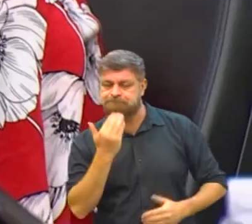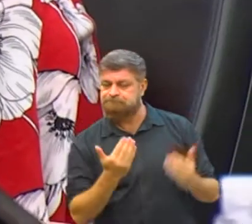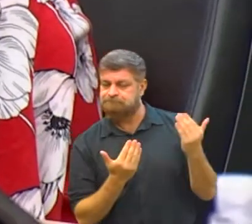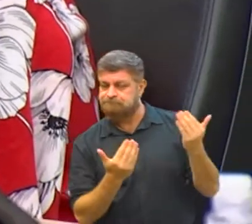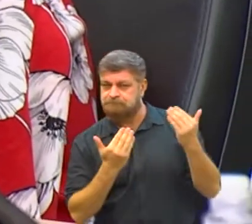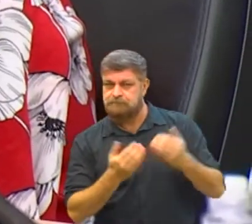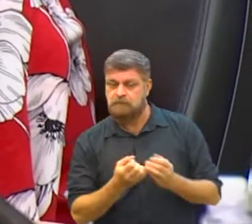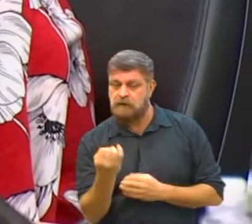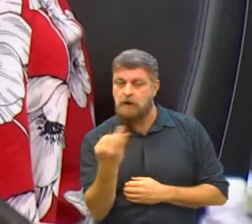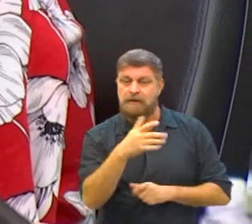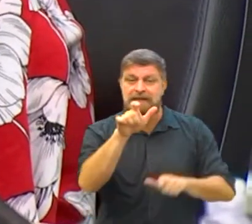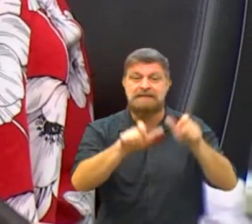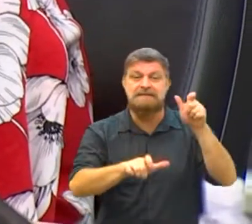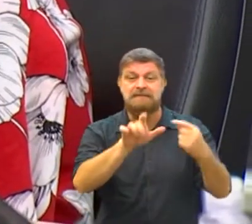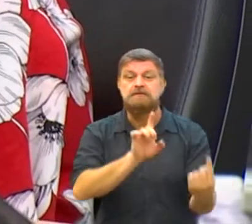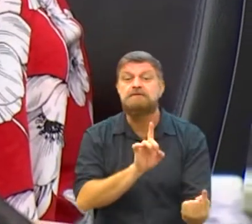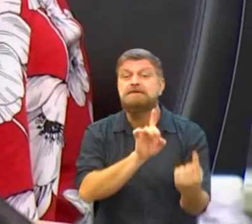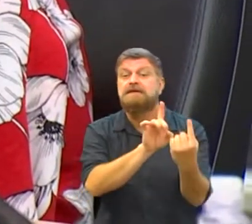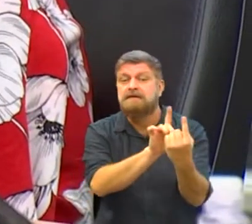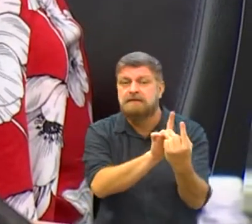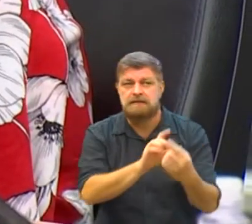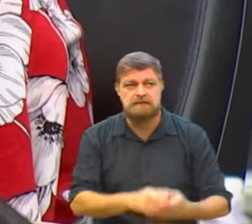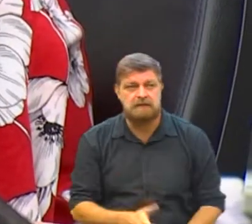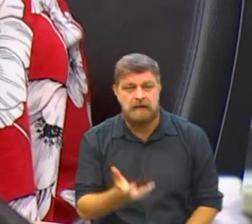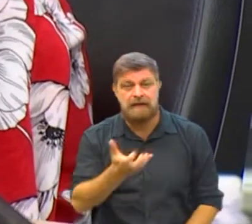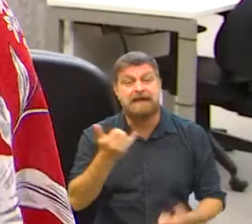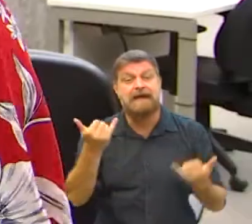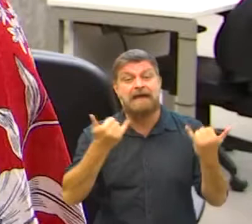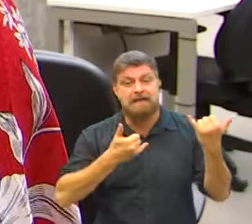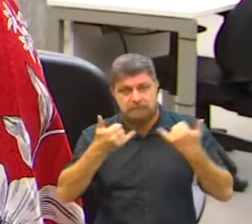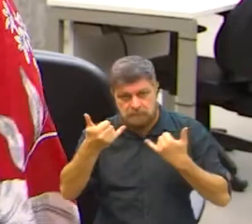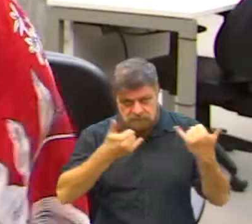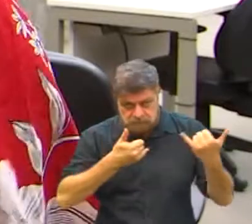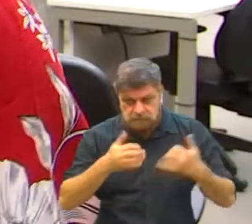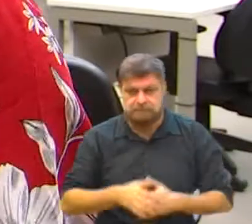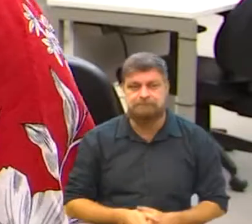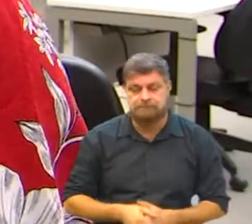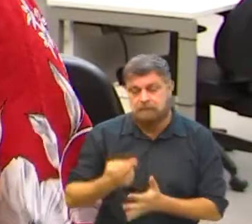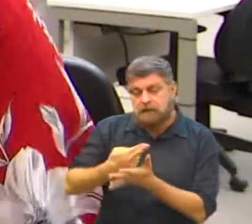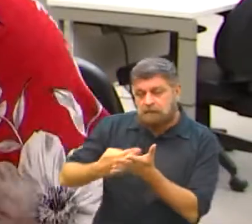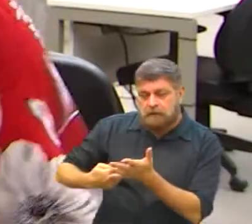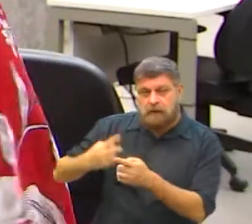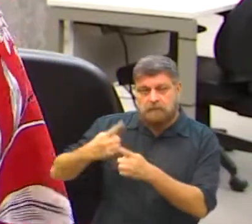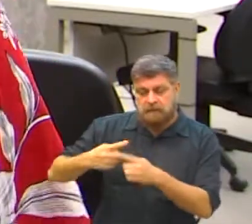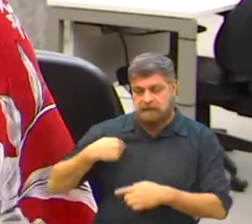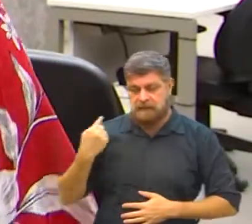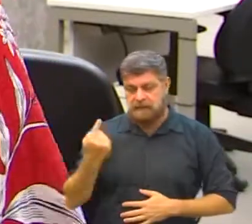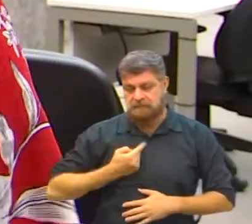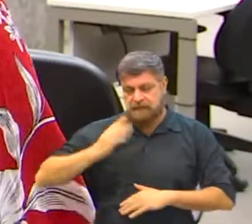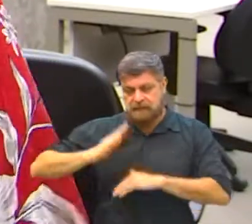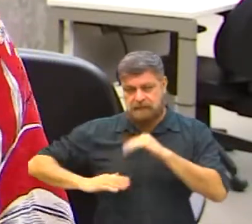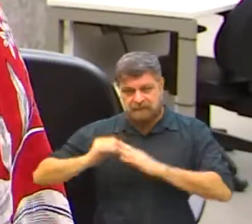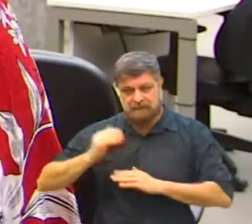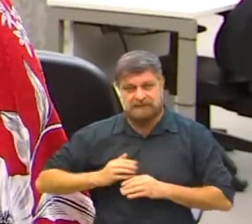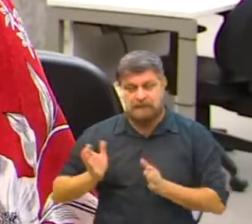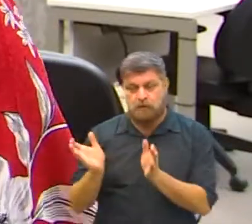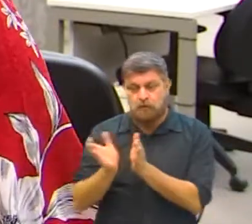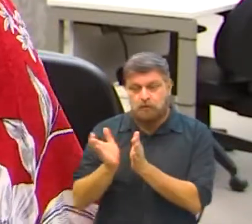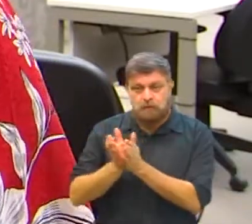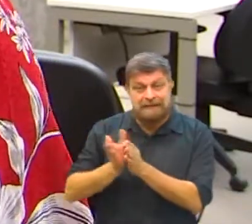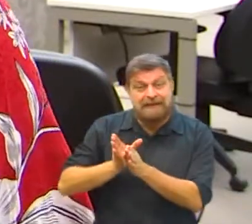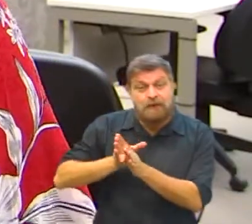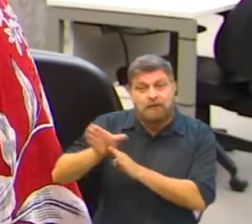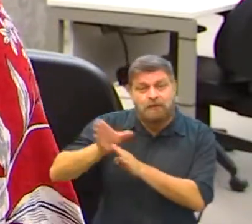protocolos, fluxos de atendimento e outras informações. Esse requerimento, ele surge porque o nosso mandato, a gente tem um